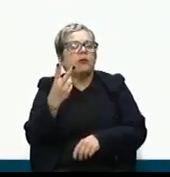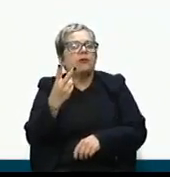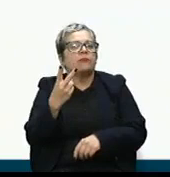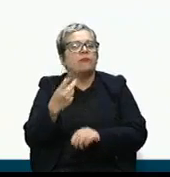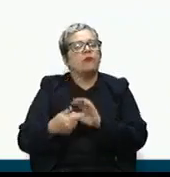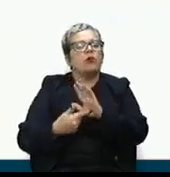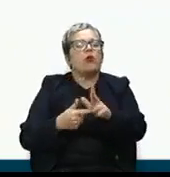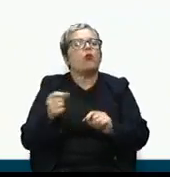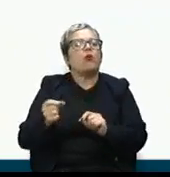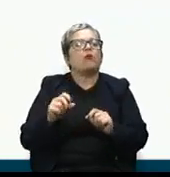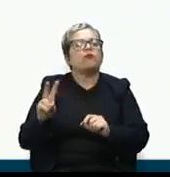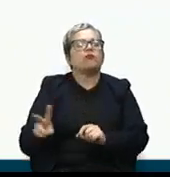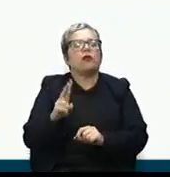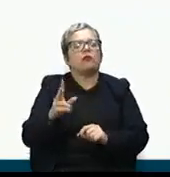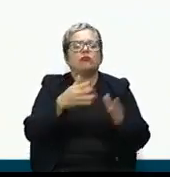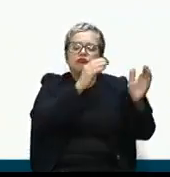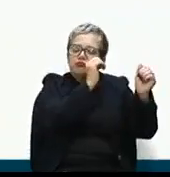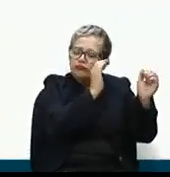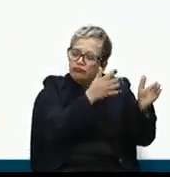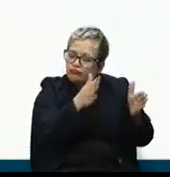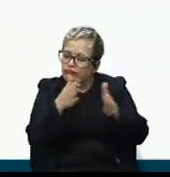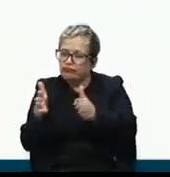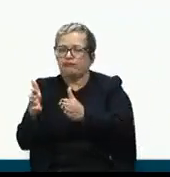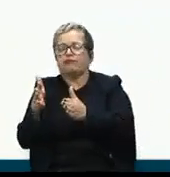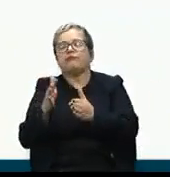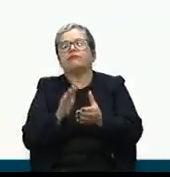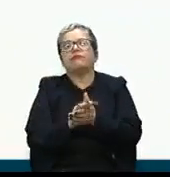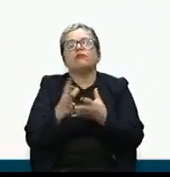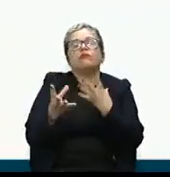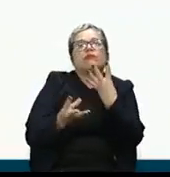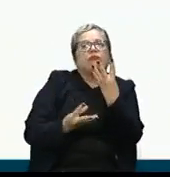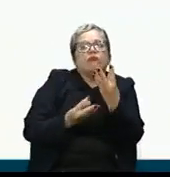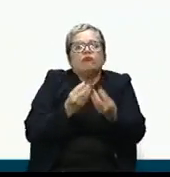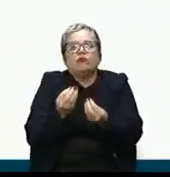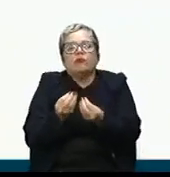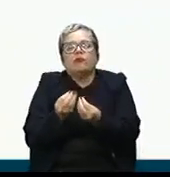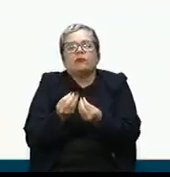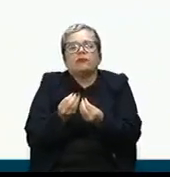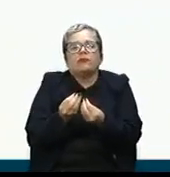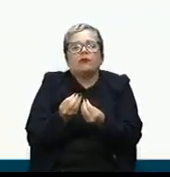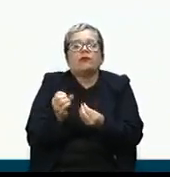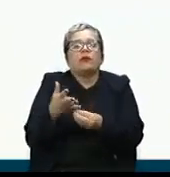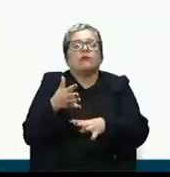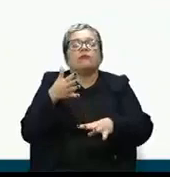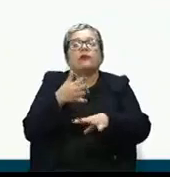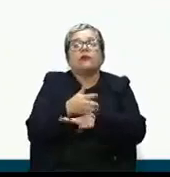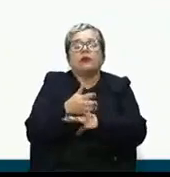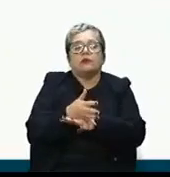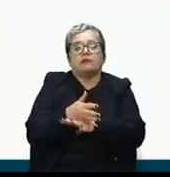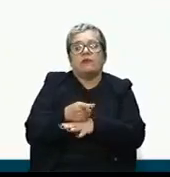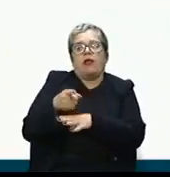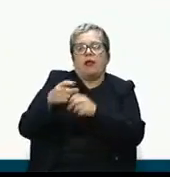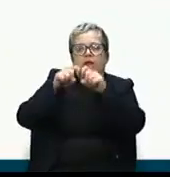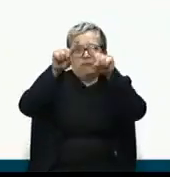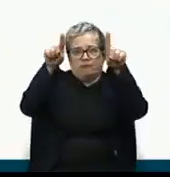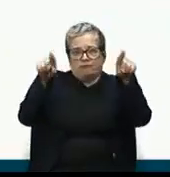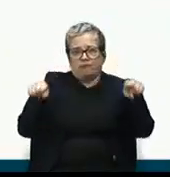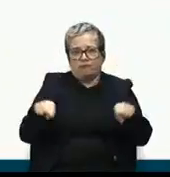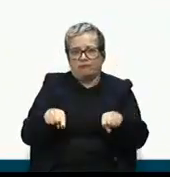segunda posição e assim sucessivamente. Como que vai ficar, então, as entradas dessa